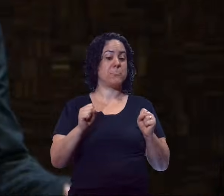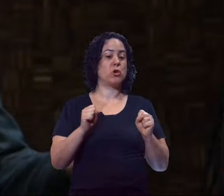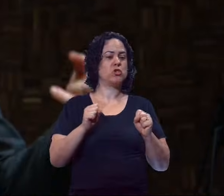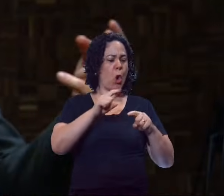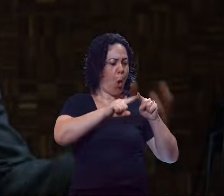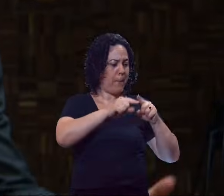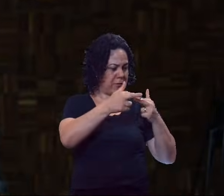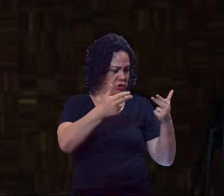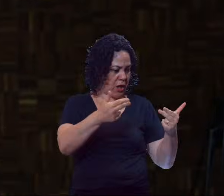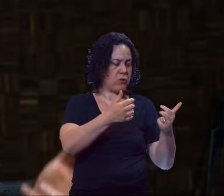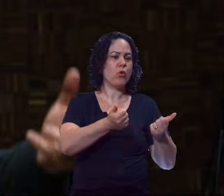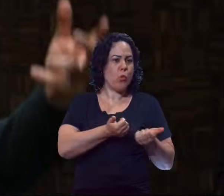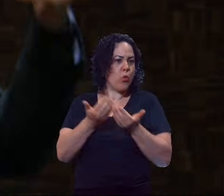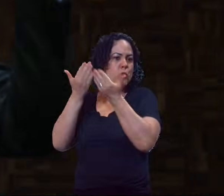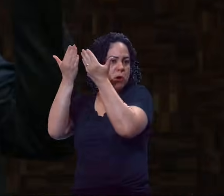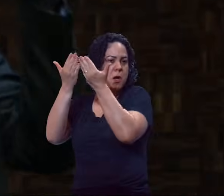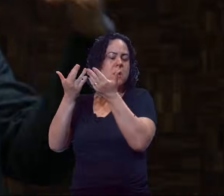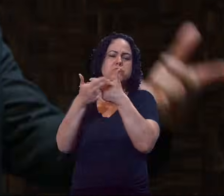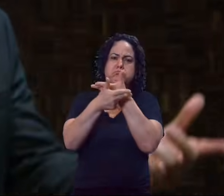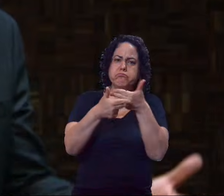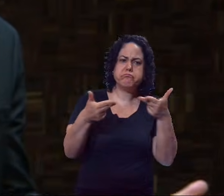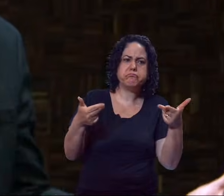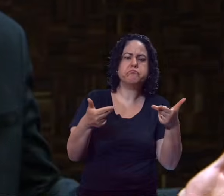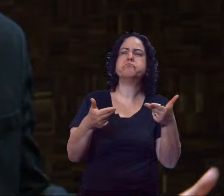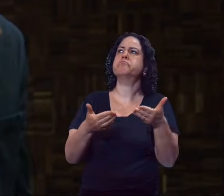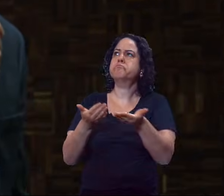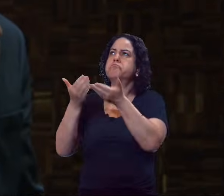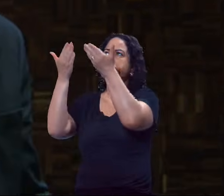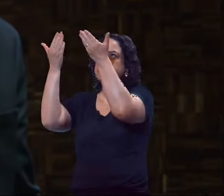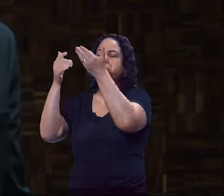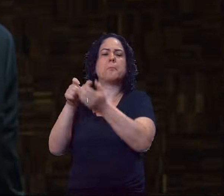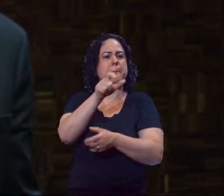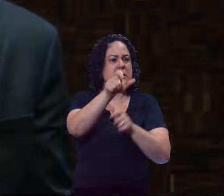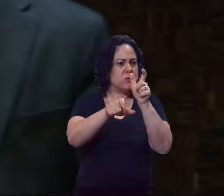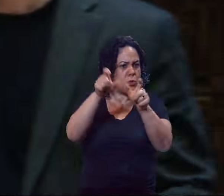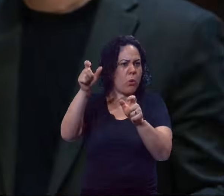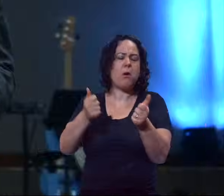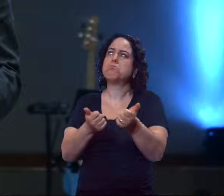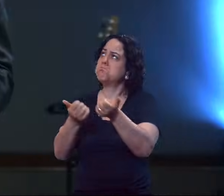objetos, a gente pode consagrar coisas, a gente pode consagrar pessoas ao Senhor.